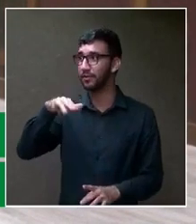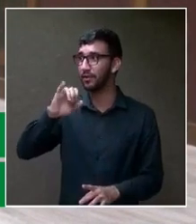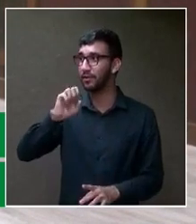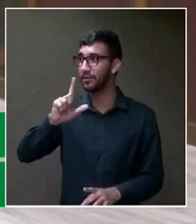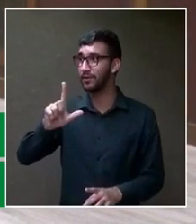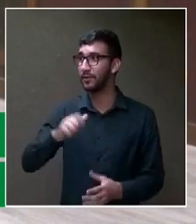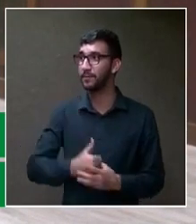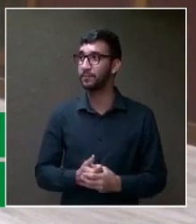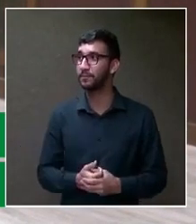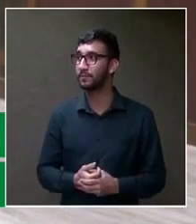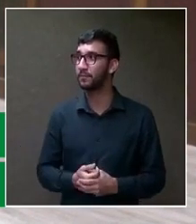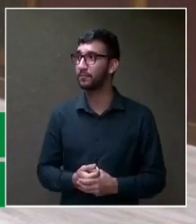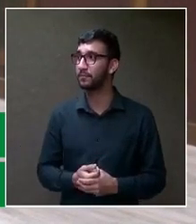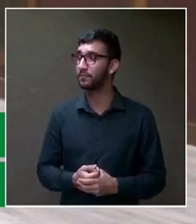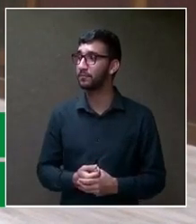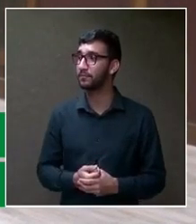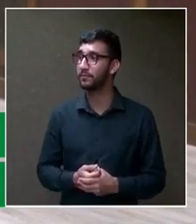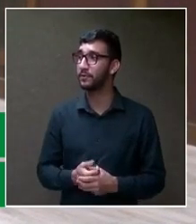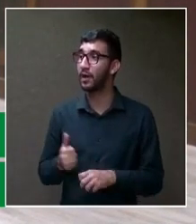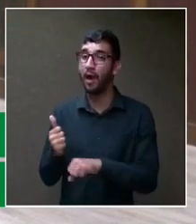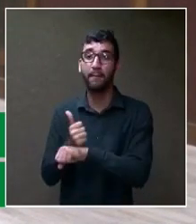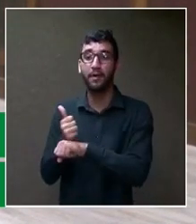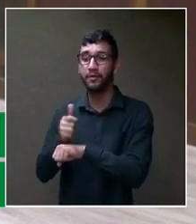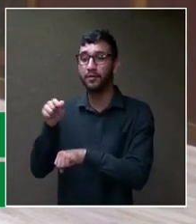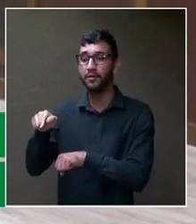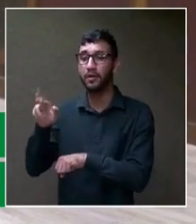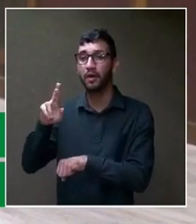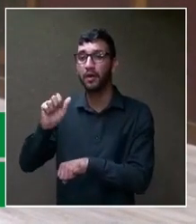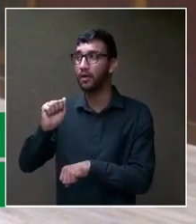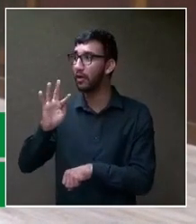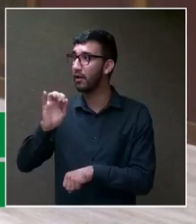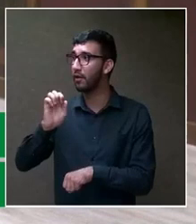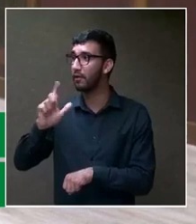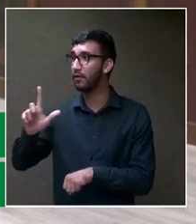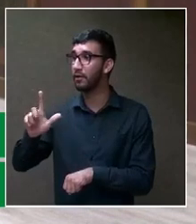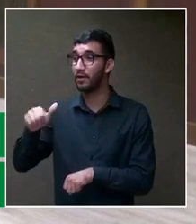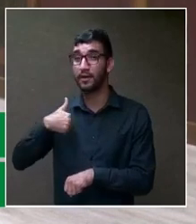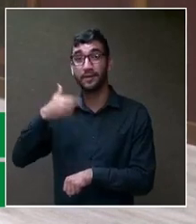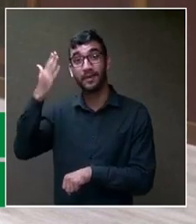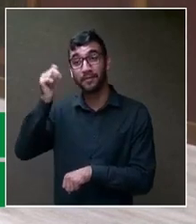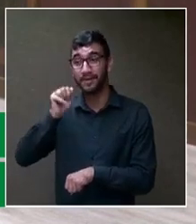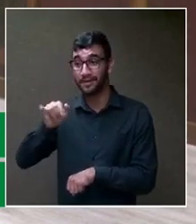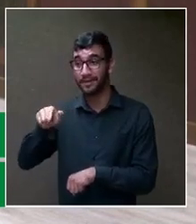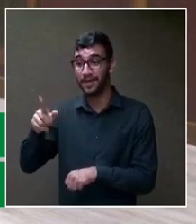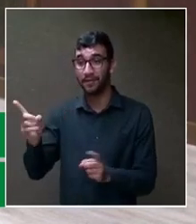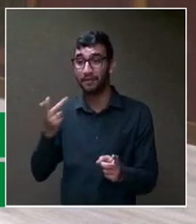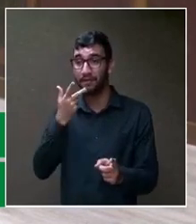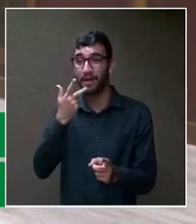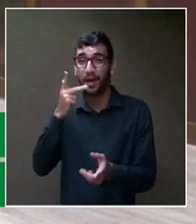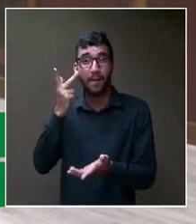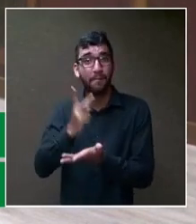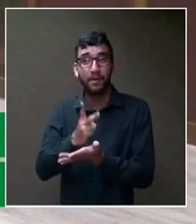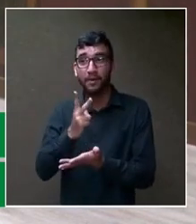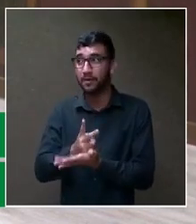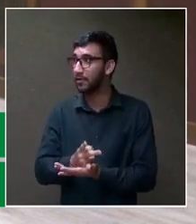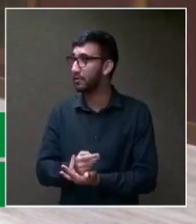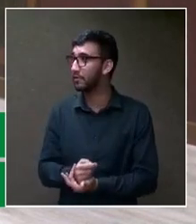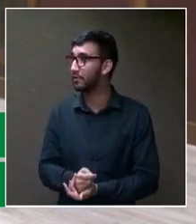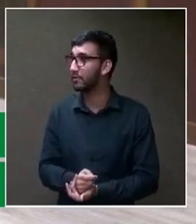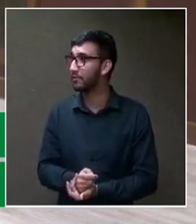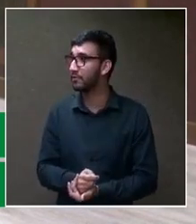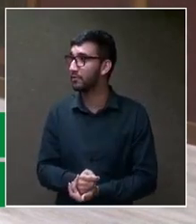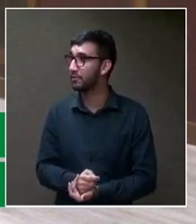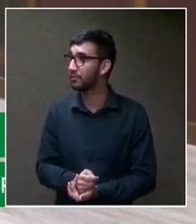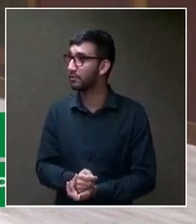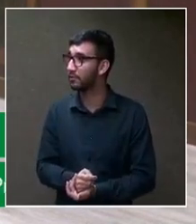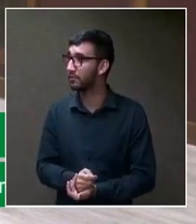doutor? Excelência. Da profissão desse Rafael. É saber se ela vai dizer o inverso do que ela disse, excelência. Ah, tá. Aqui